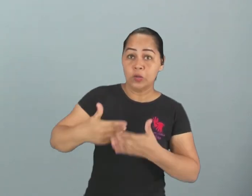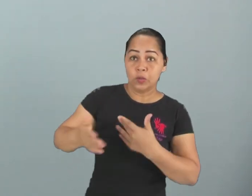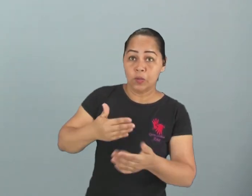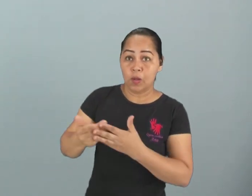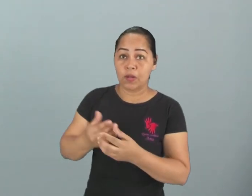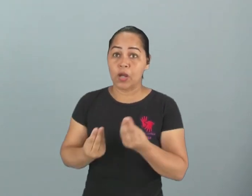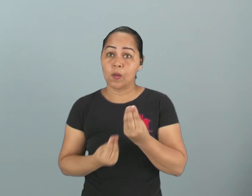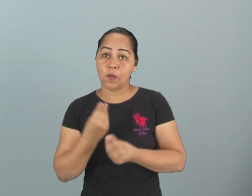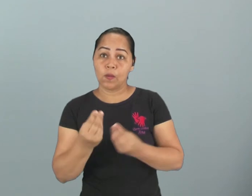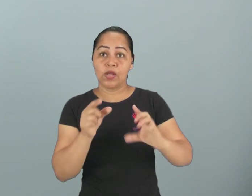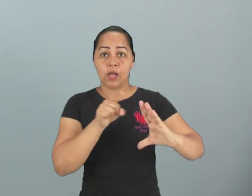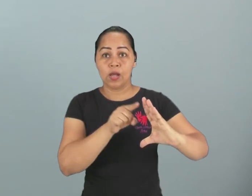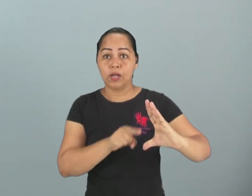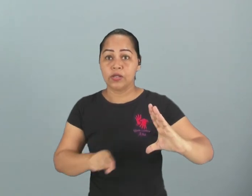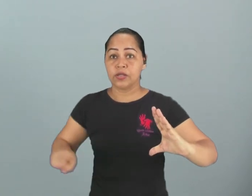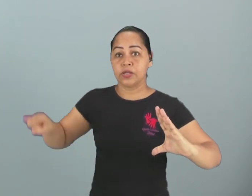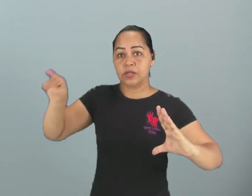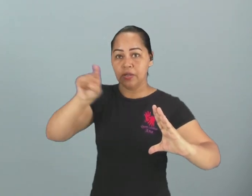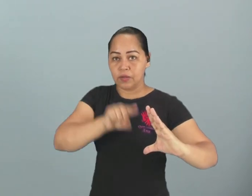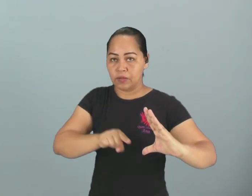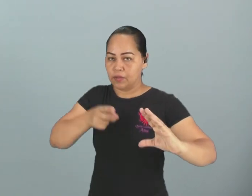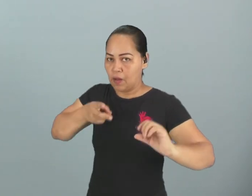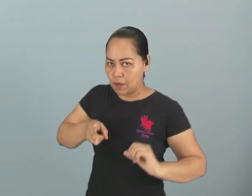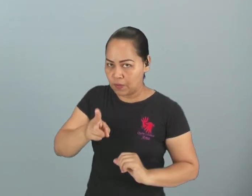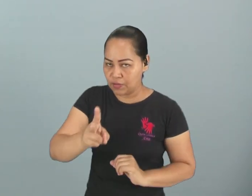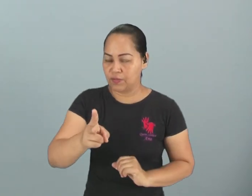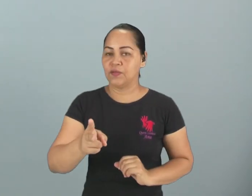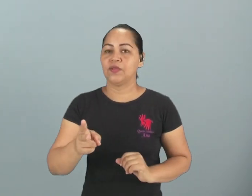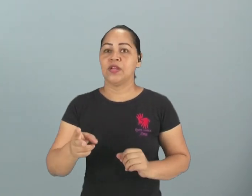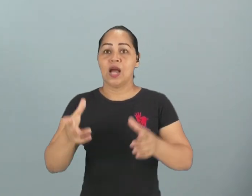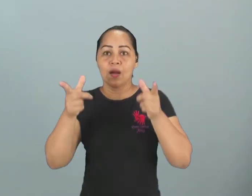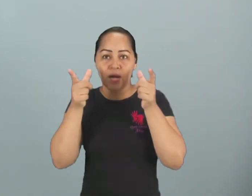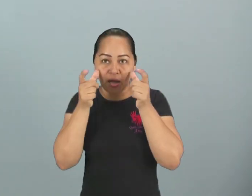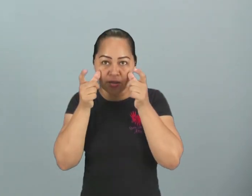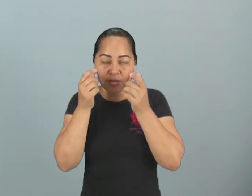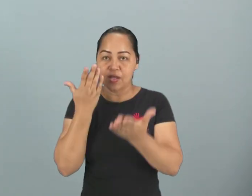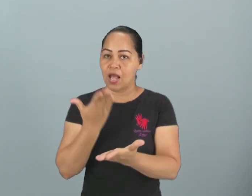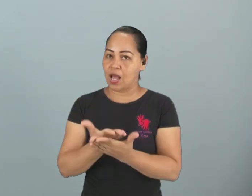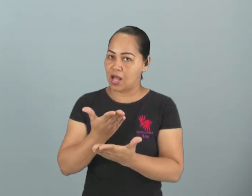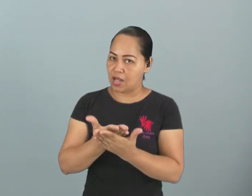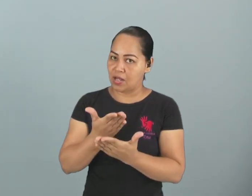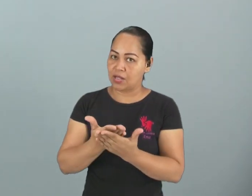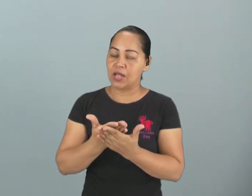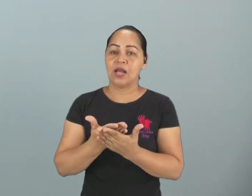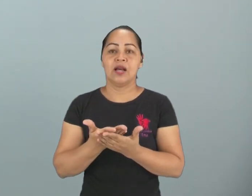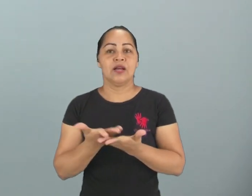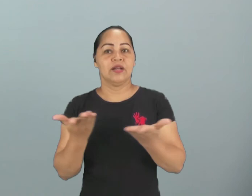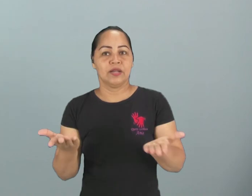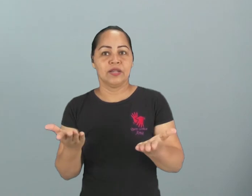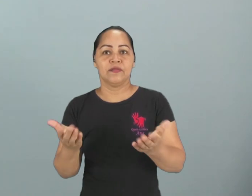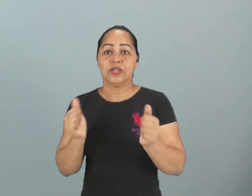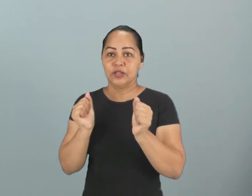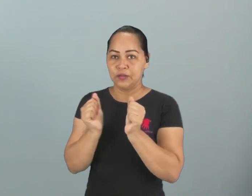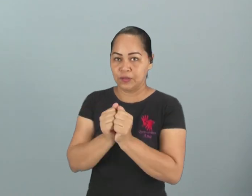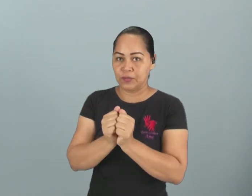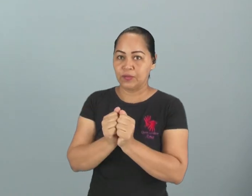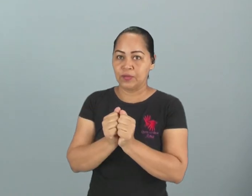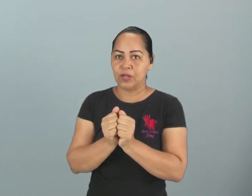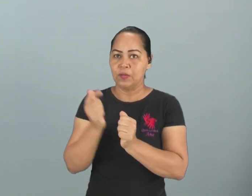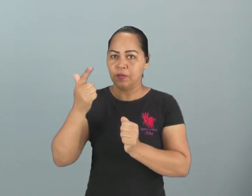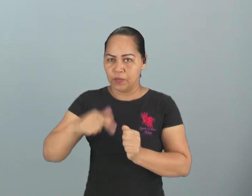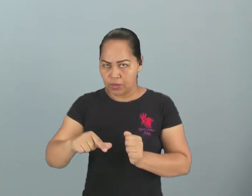do círculo. Então, continue assistindo as nossas aulas, continue ligadinho aqui com a gente. Para